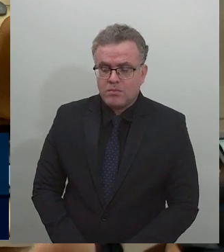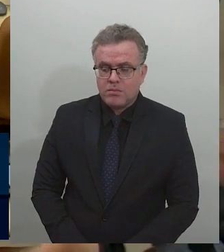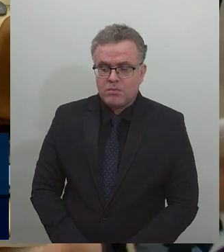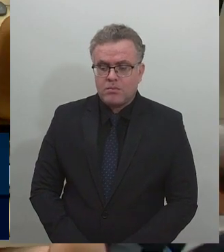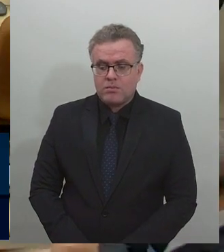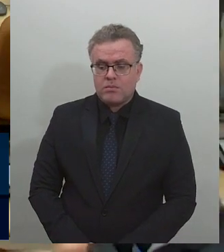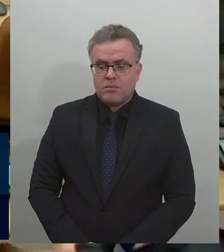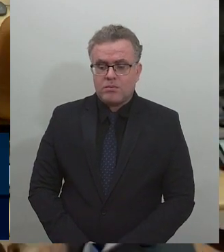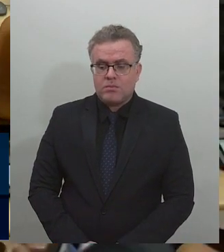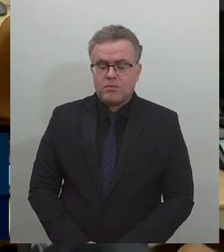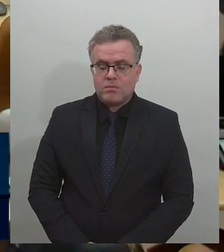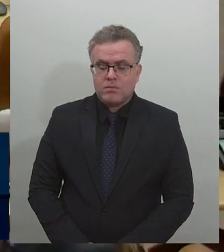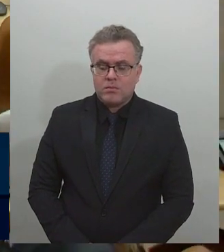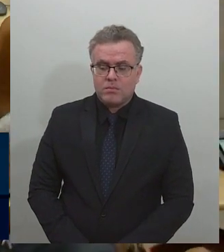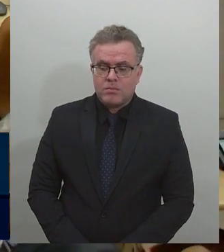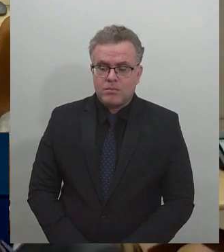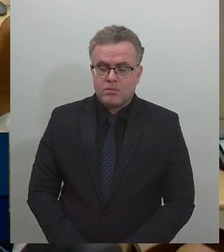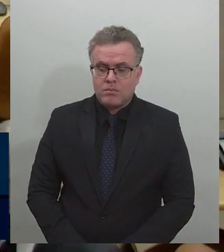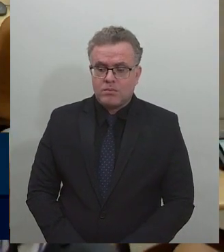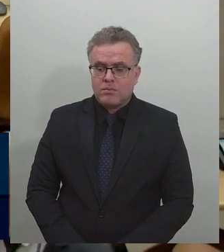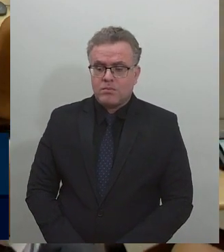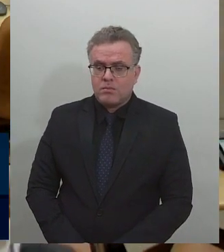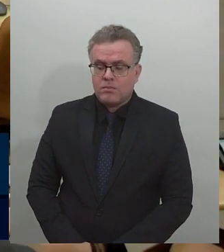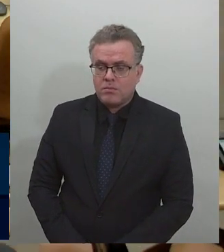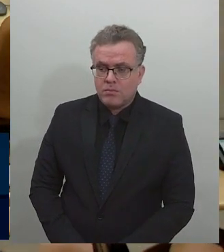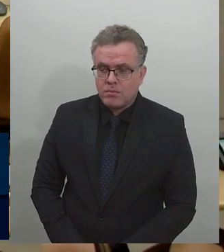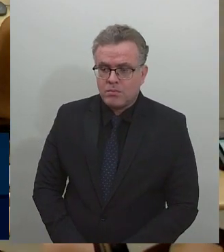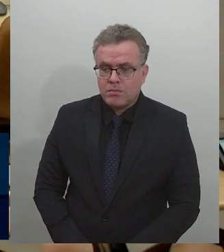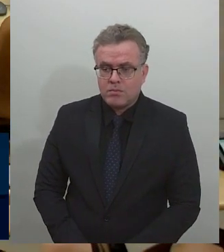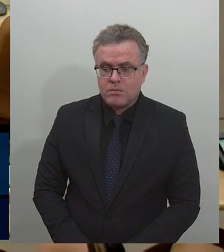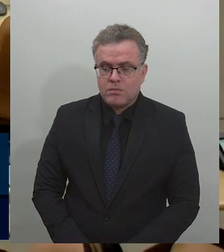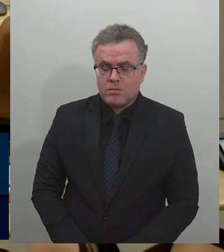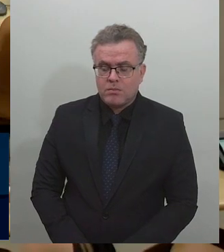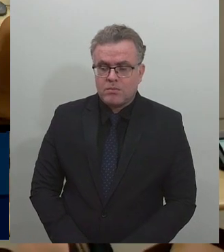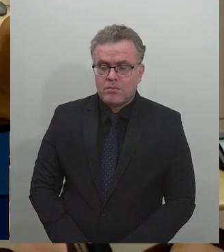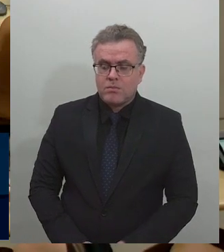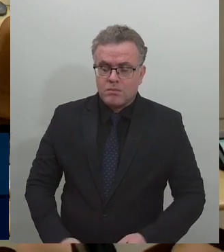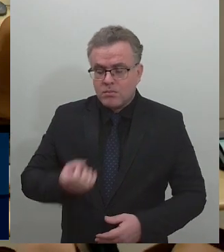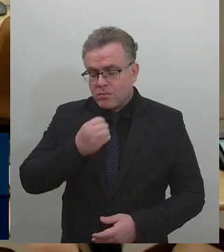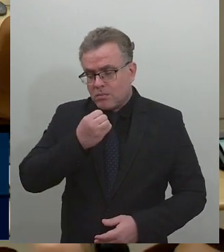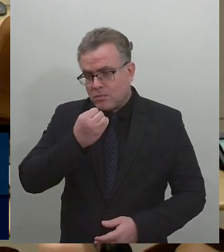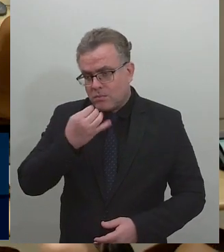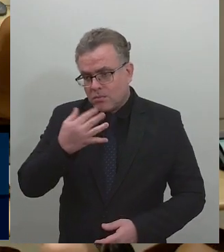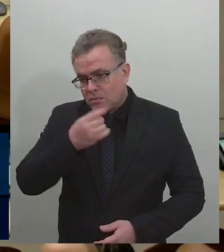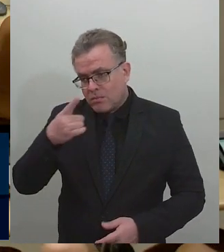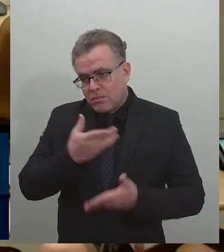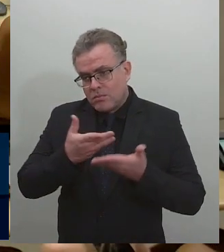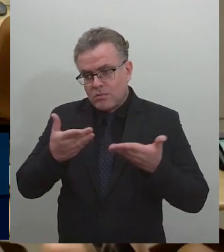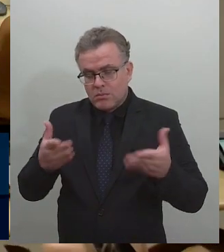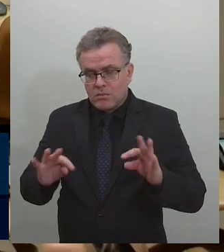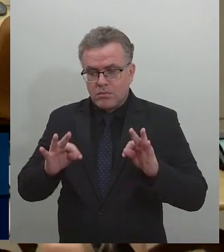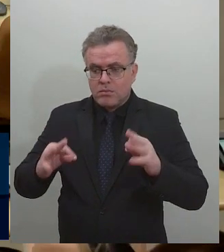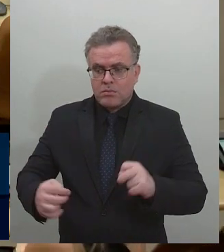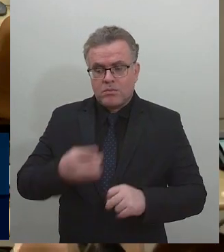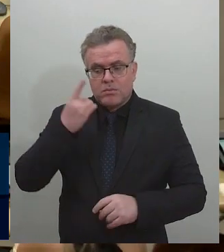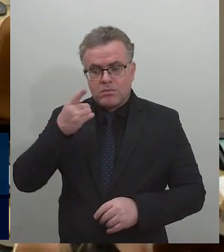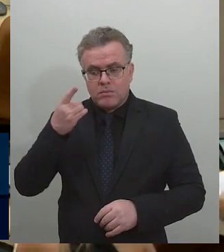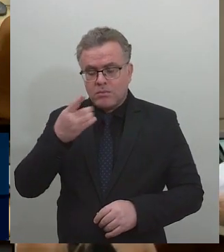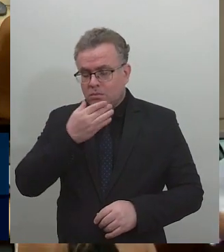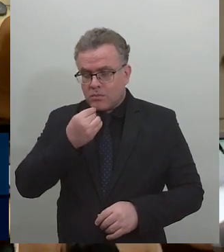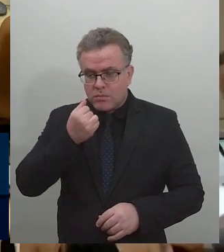Senhor presidente, senhoras e senhores deputados, inicialmente eu quero aqui registrar, né,